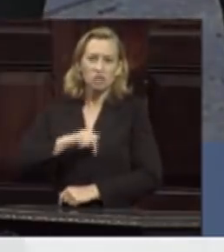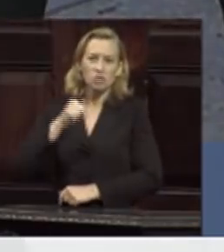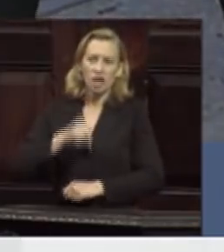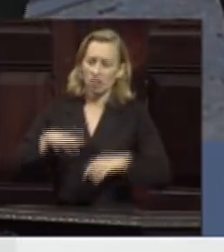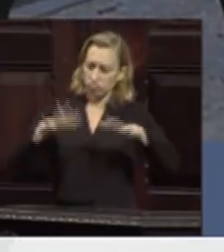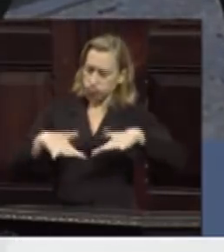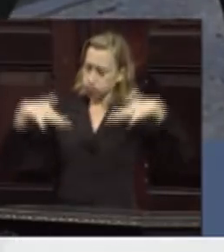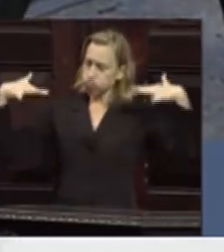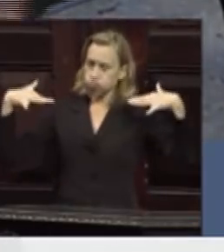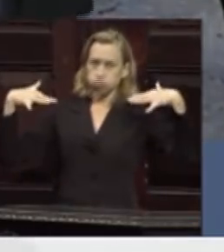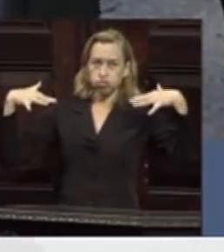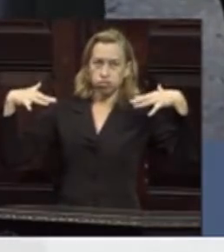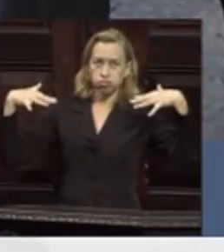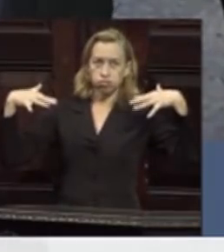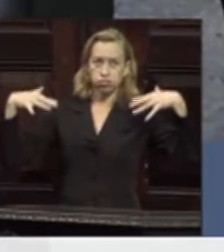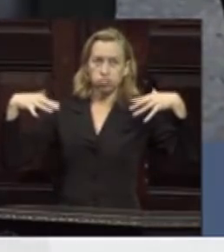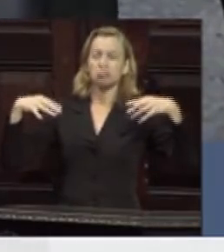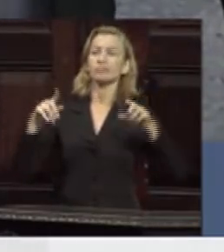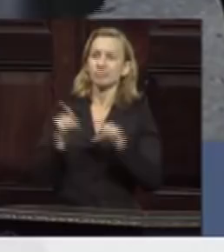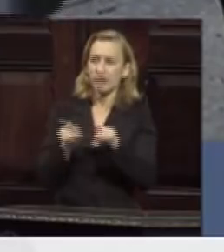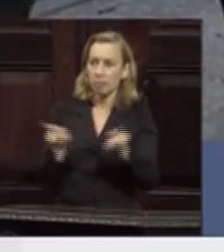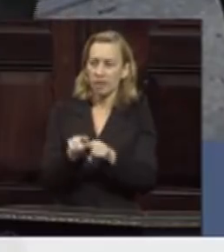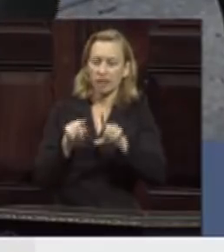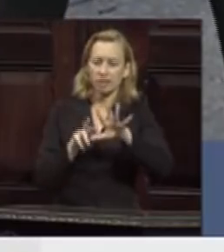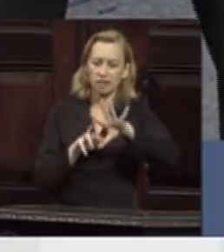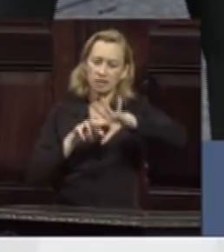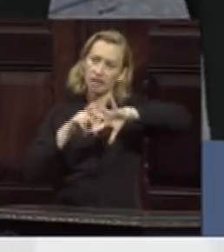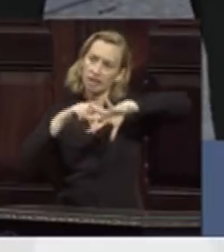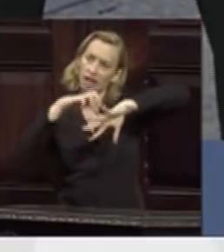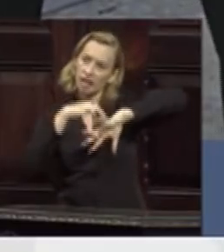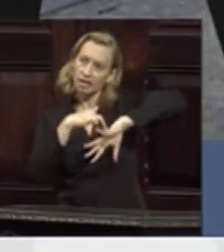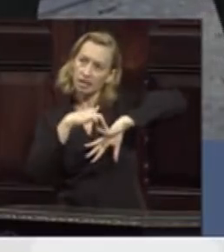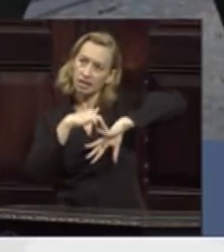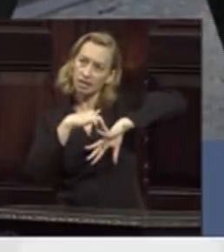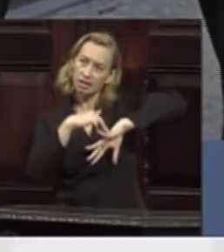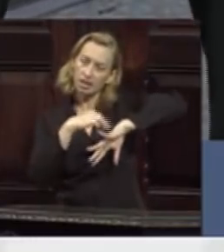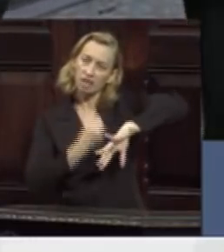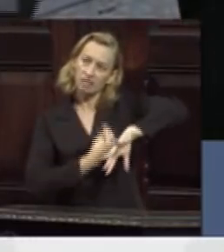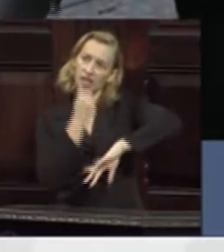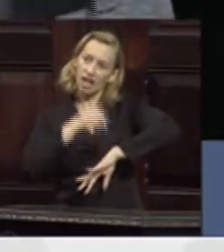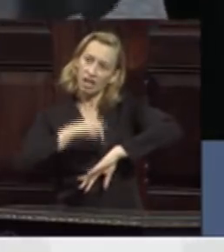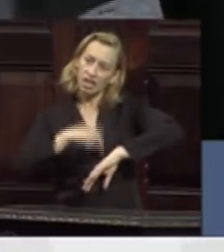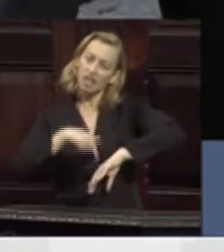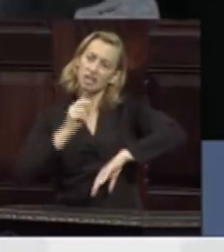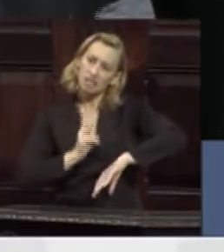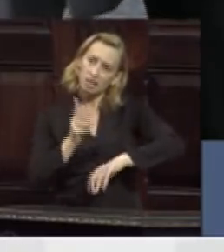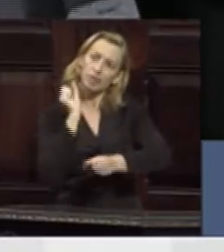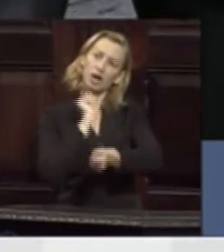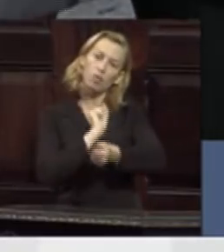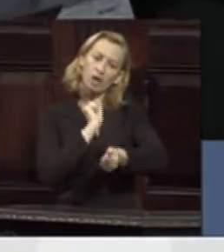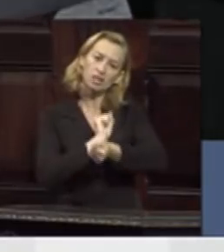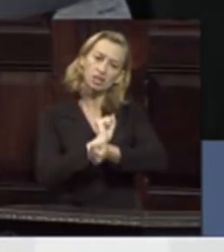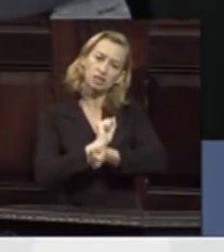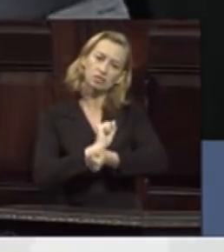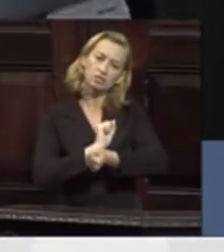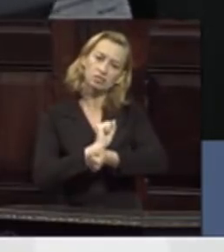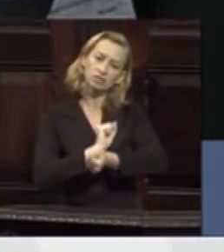galerias, nas escadarias. Tem estado aqui. Então eu digo o